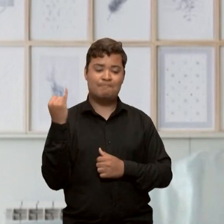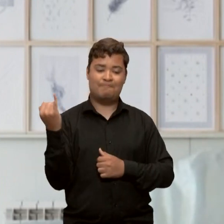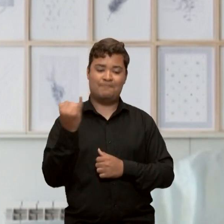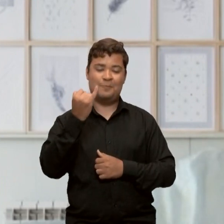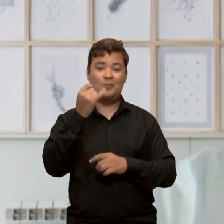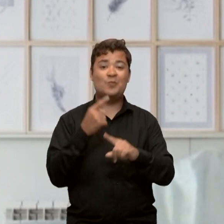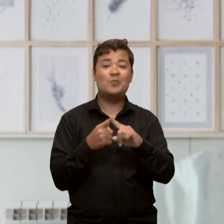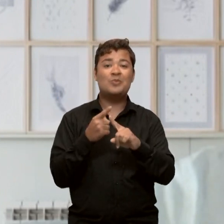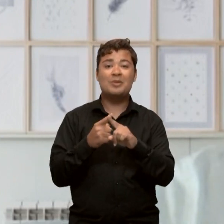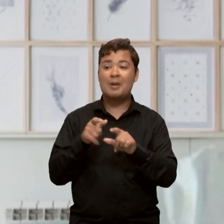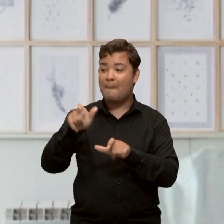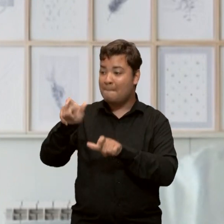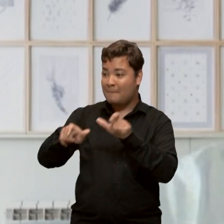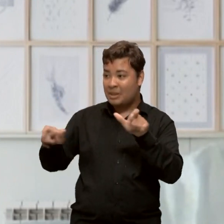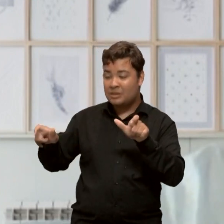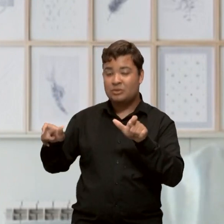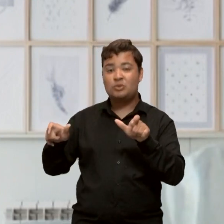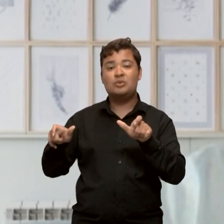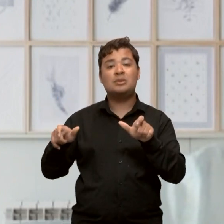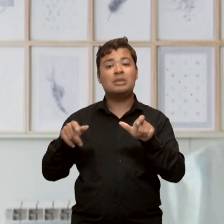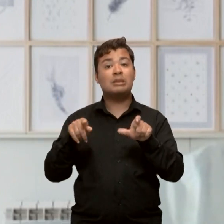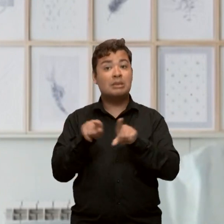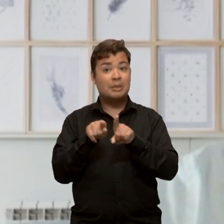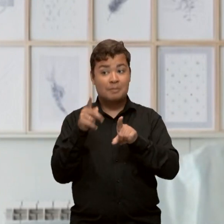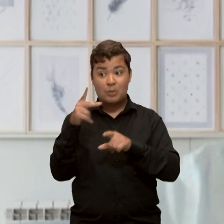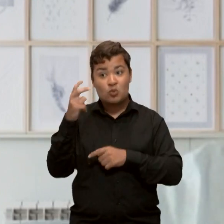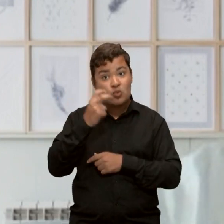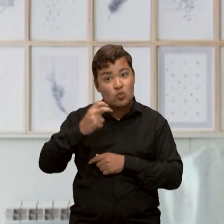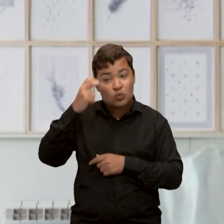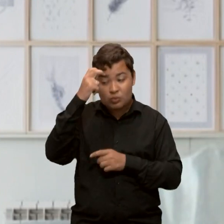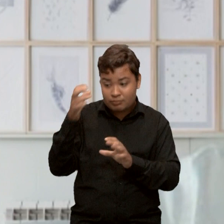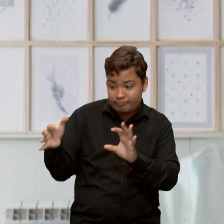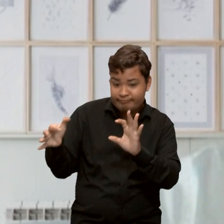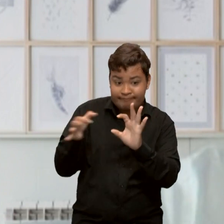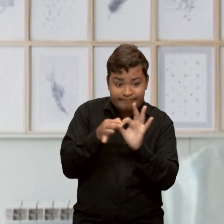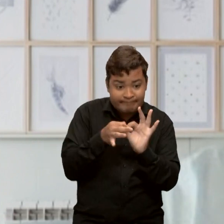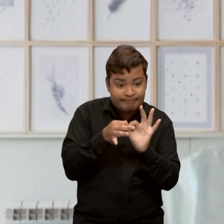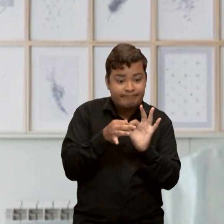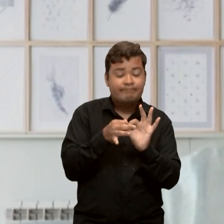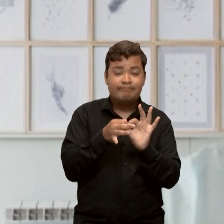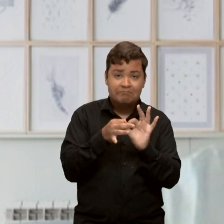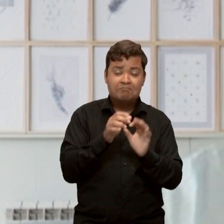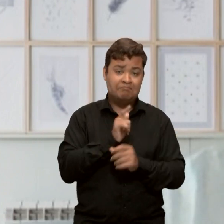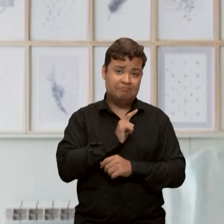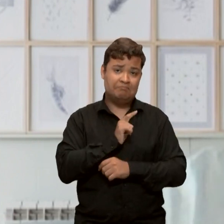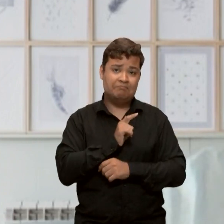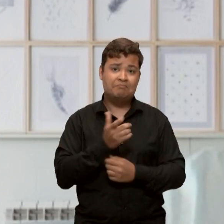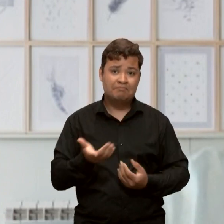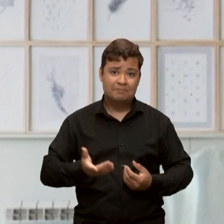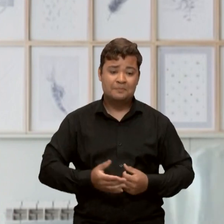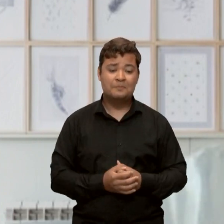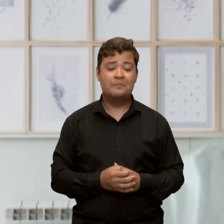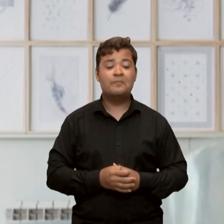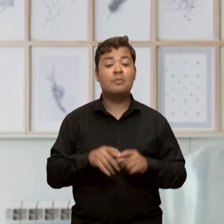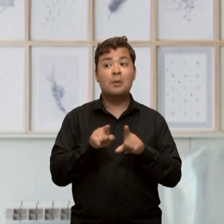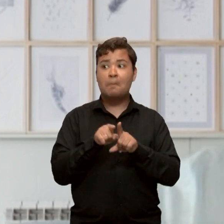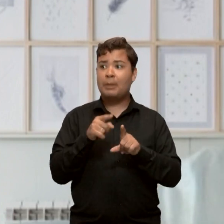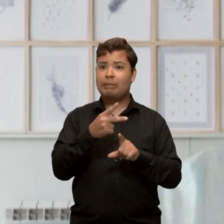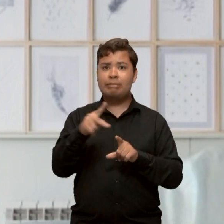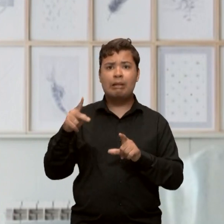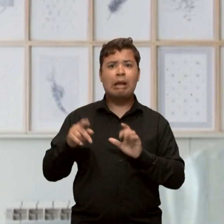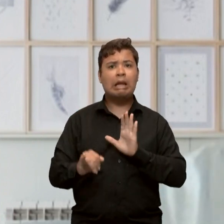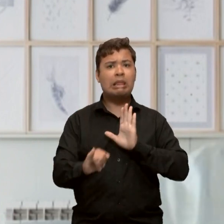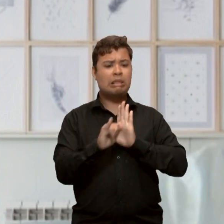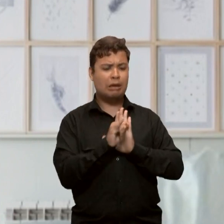diálogo das pessoas com a sua própria cultura, com os seus com a sua identidade, os